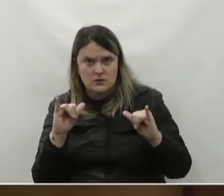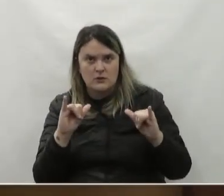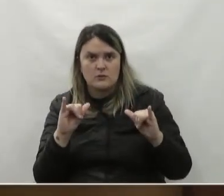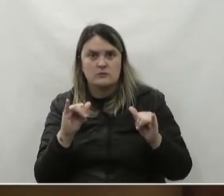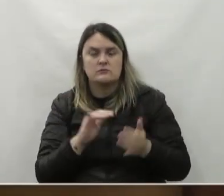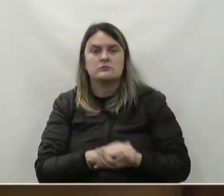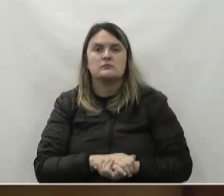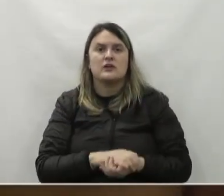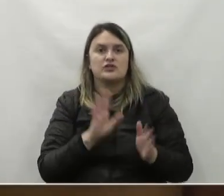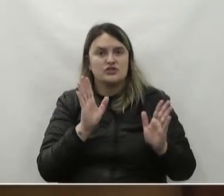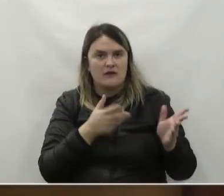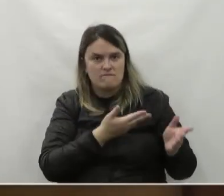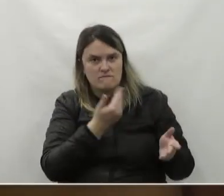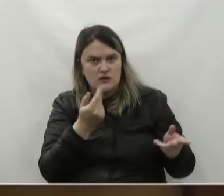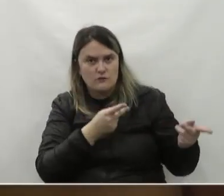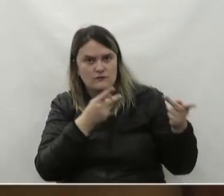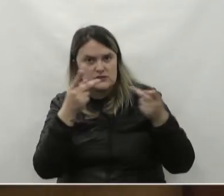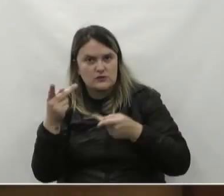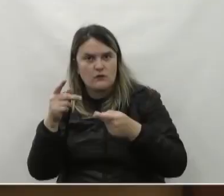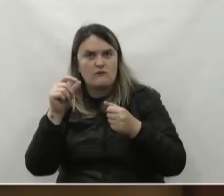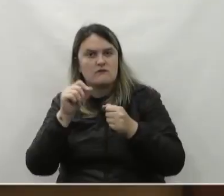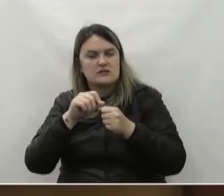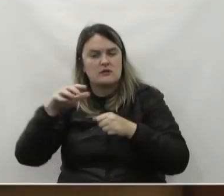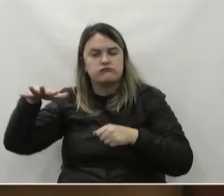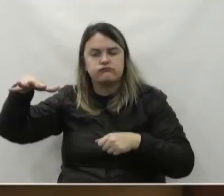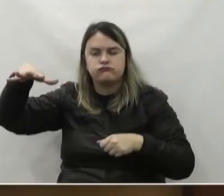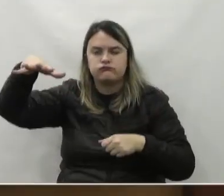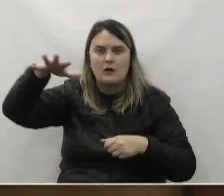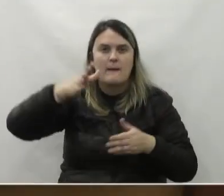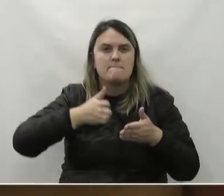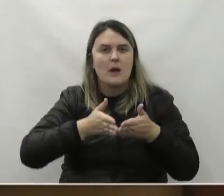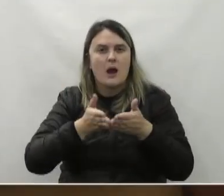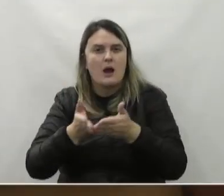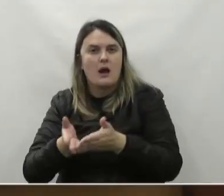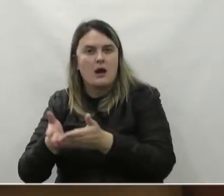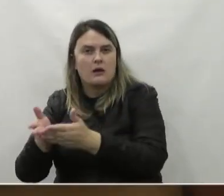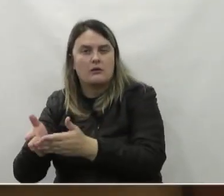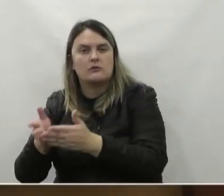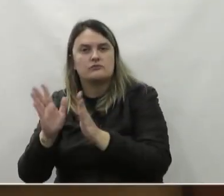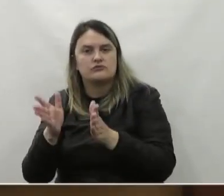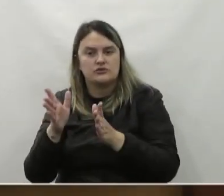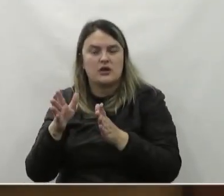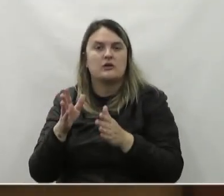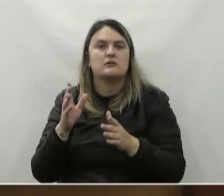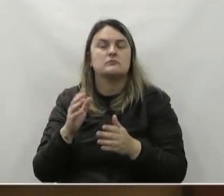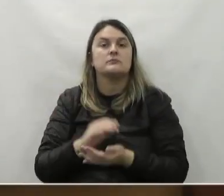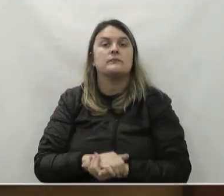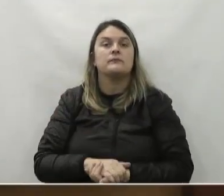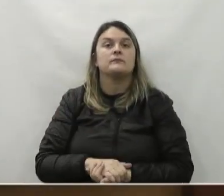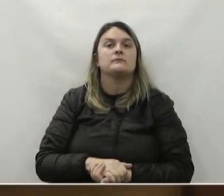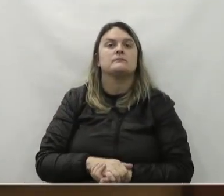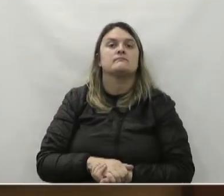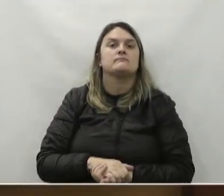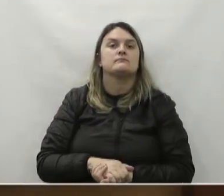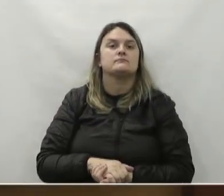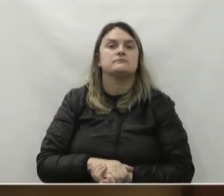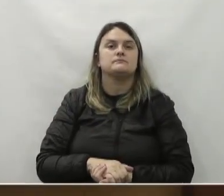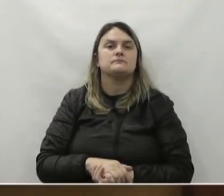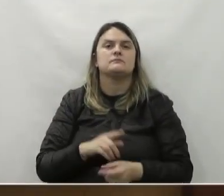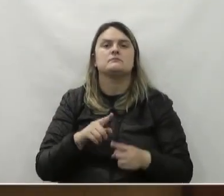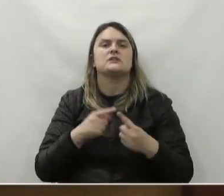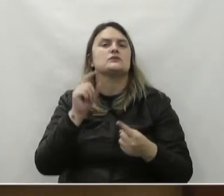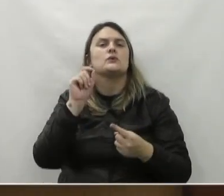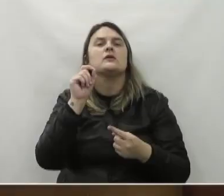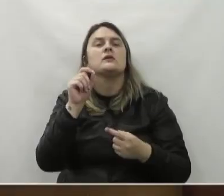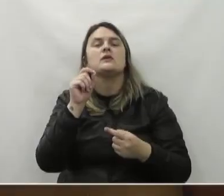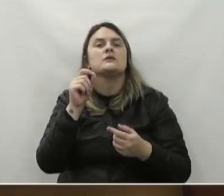fazendo visita em loco, com um drone, com um barco, em vários locais do Rio, mas o que tem